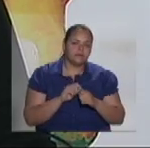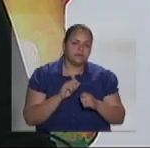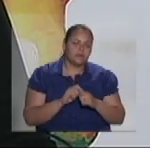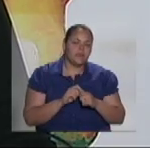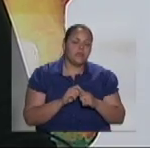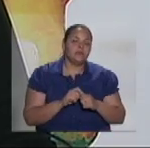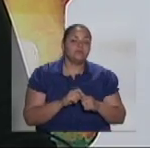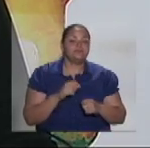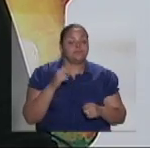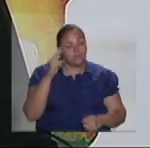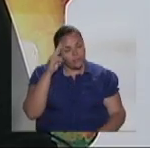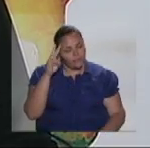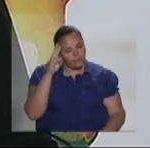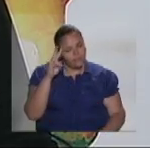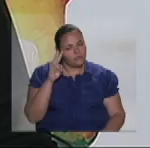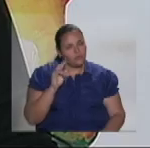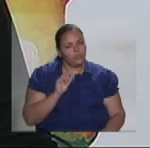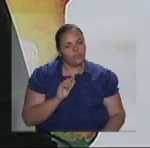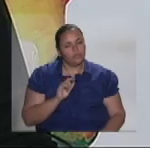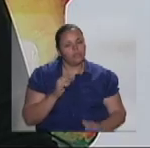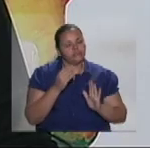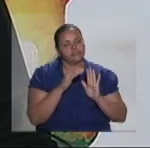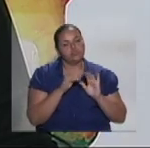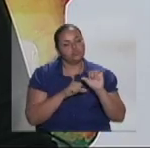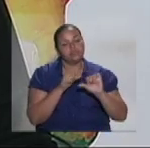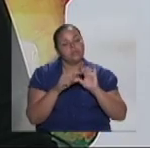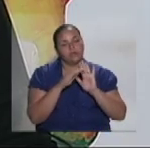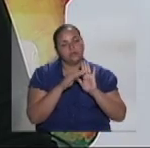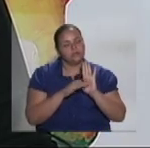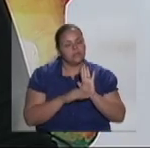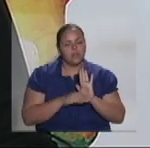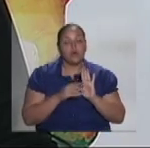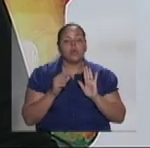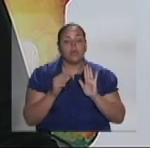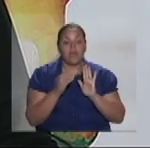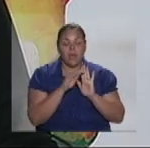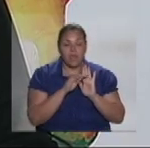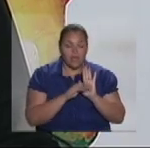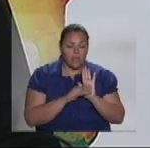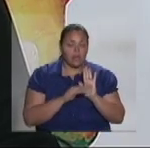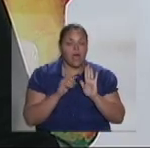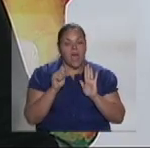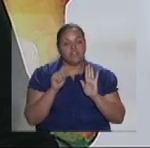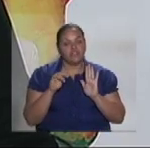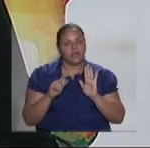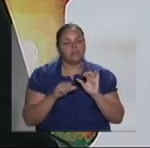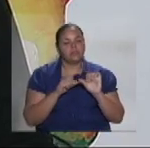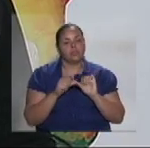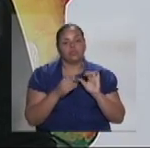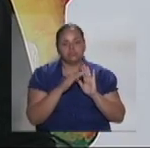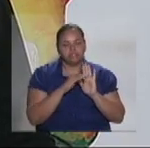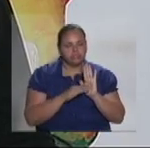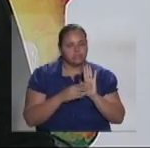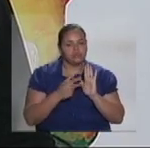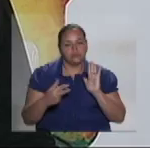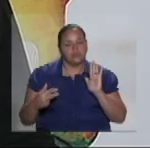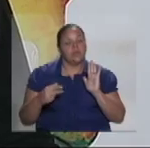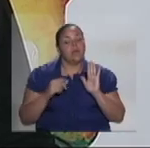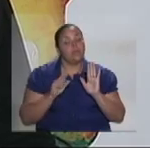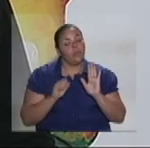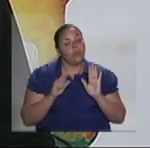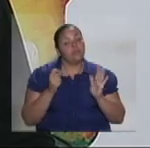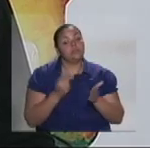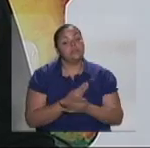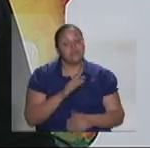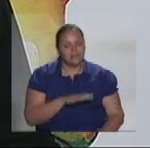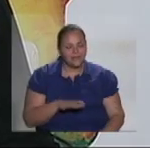uma revisão ainda, né? O que essa agenda lotada pode acarretar em algumas crianças, né? Porque você